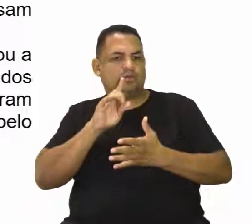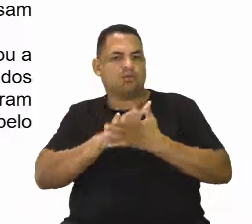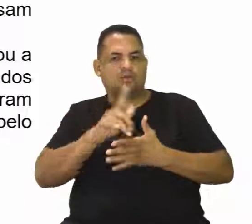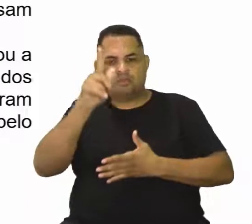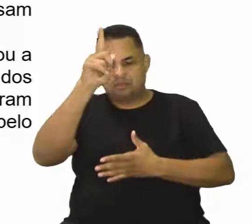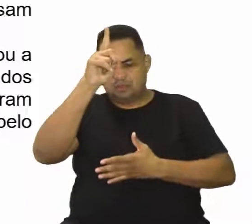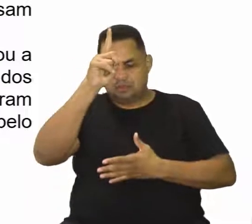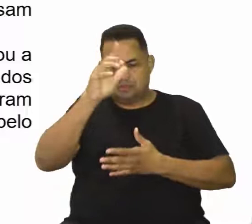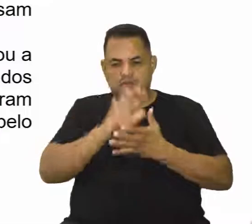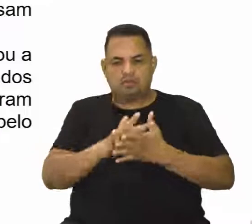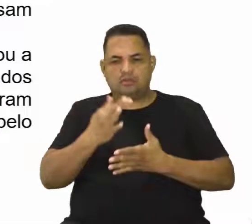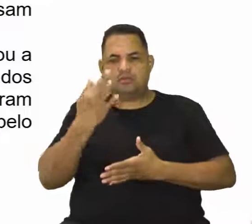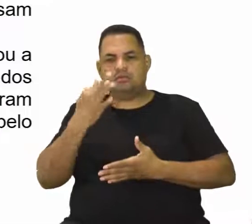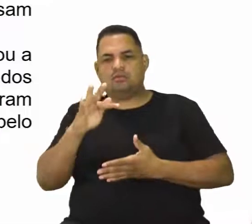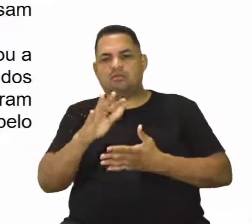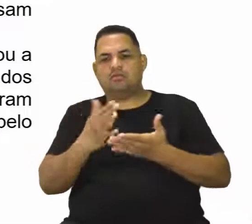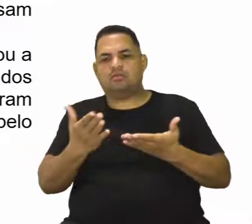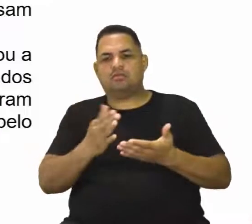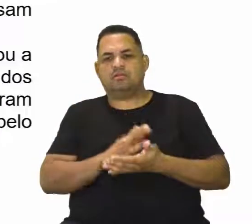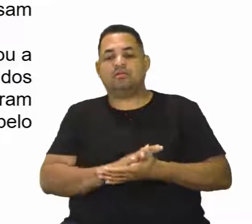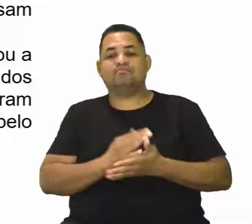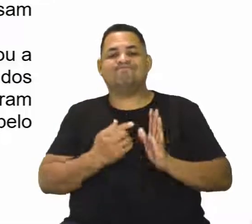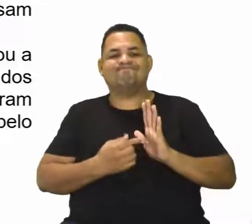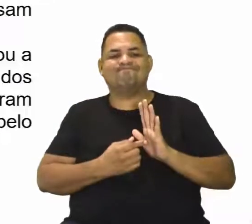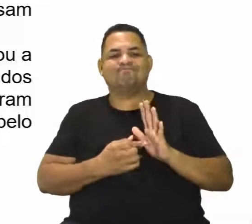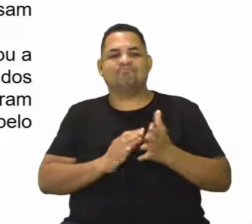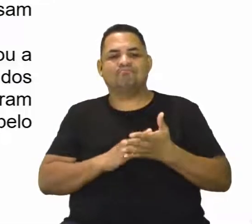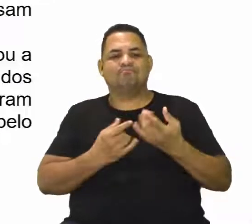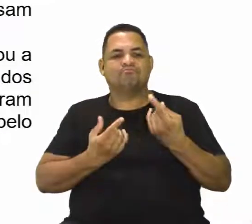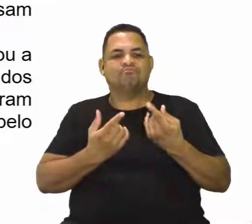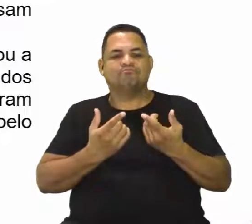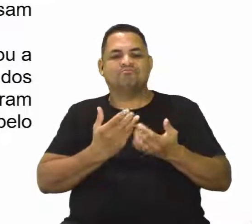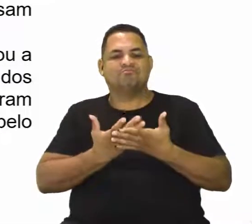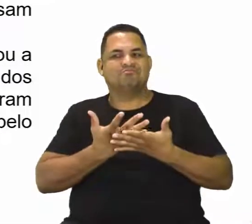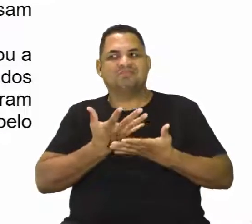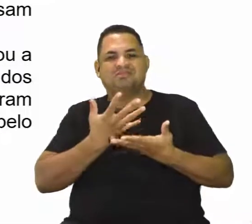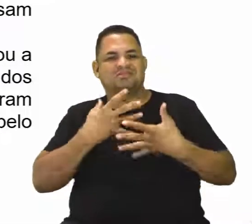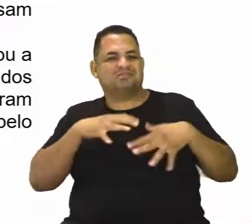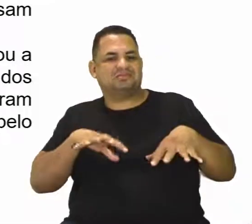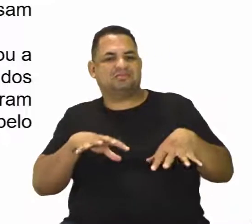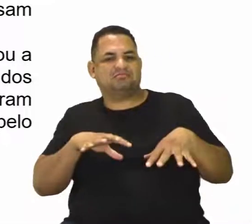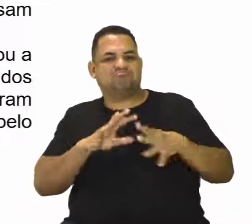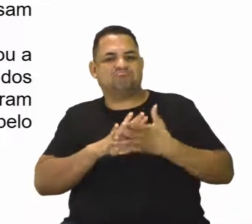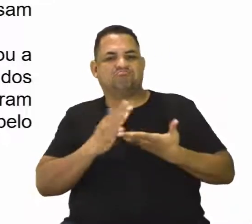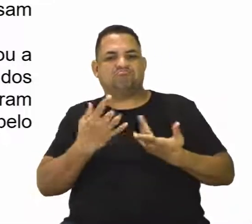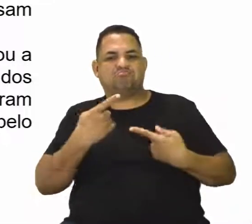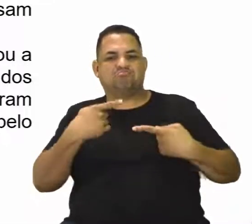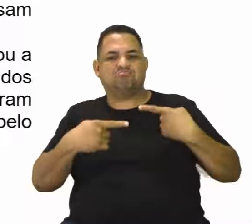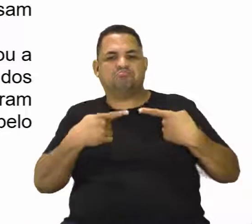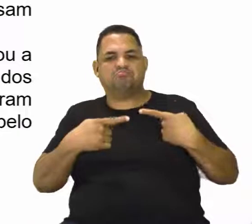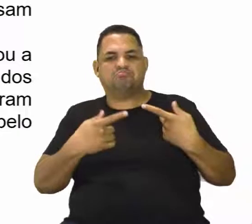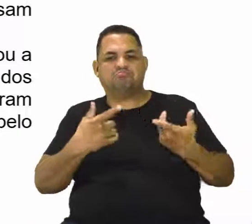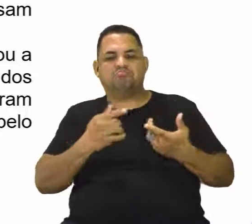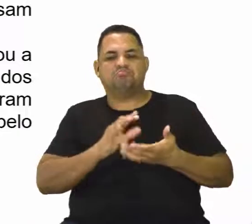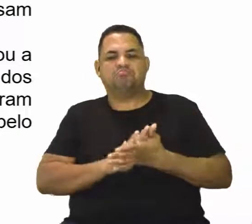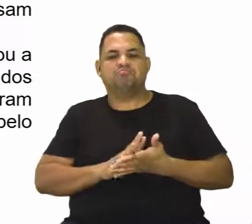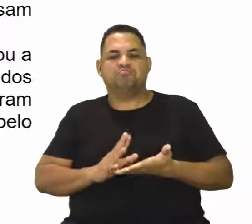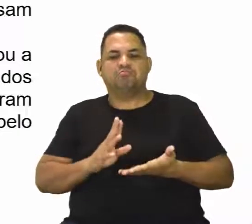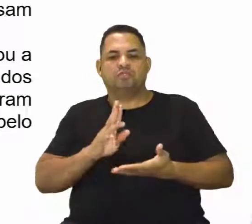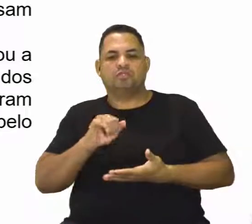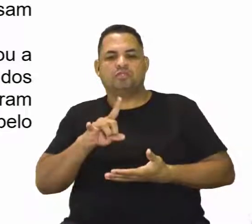a Alemanha a França que demonstraram alguns descontentamento com a política